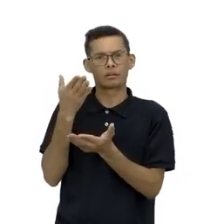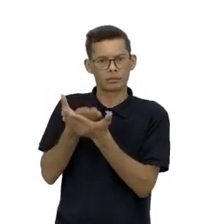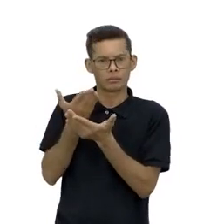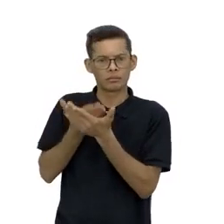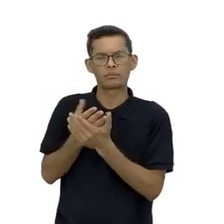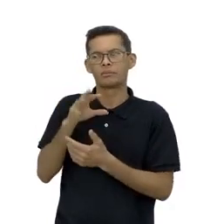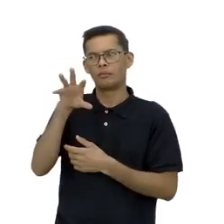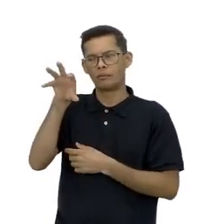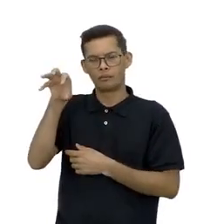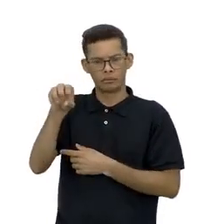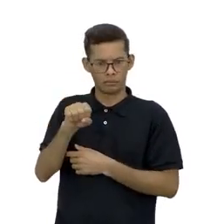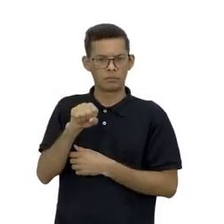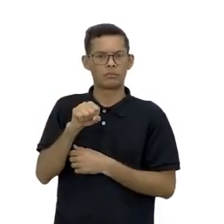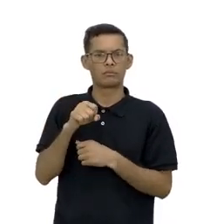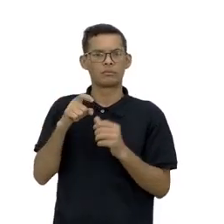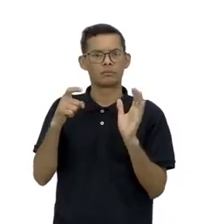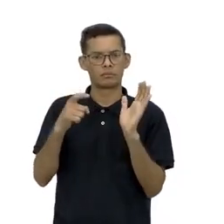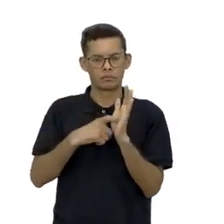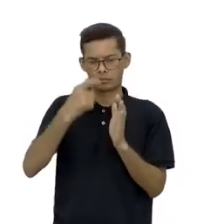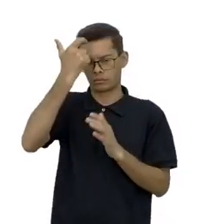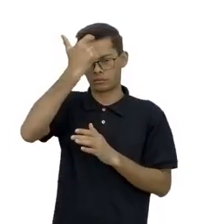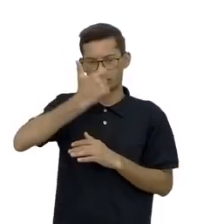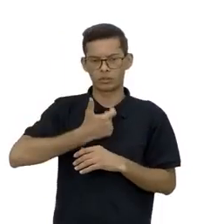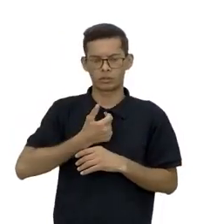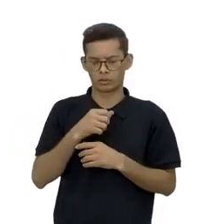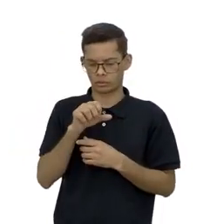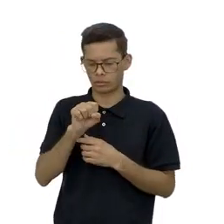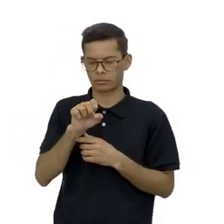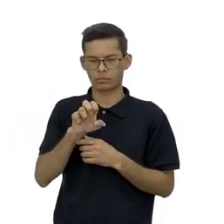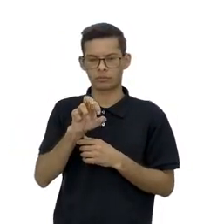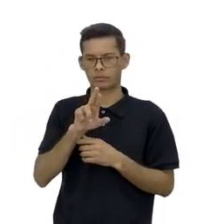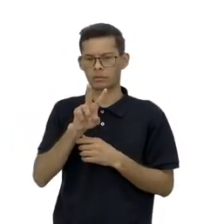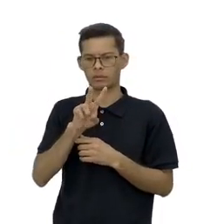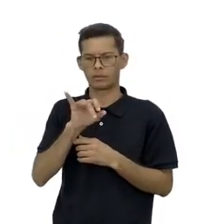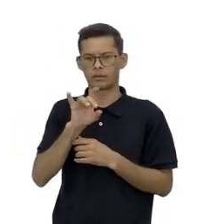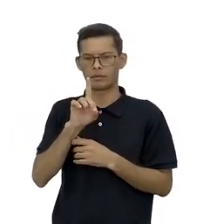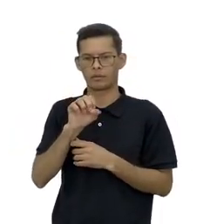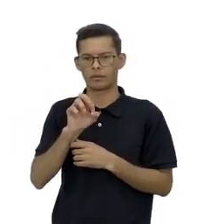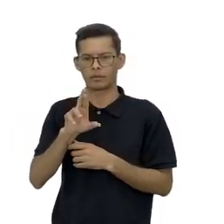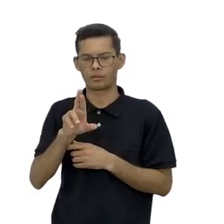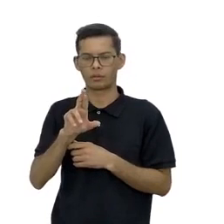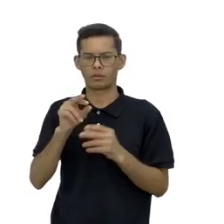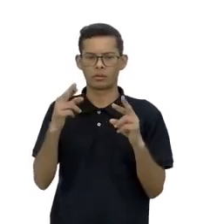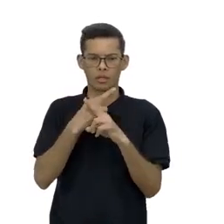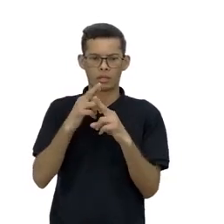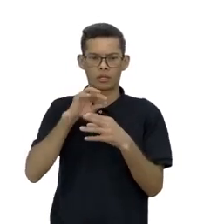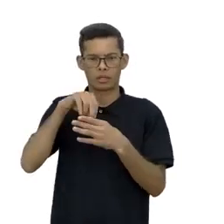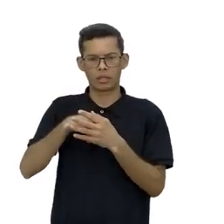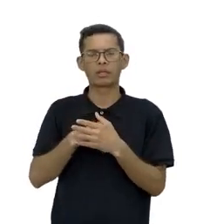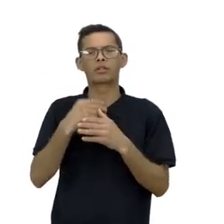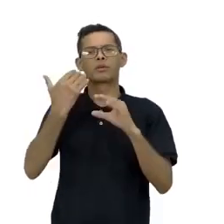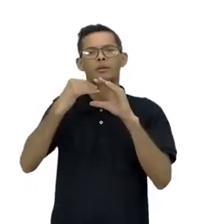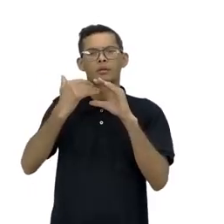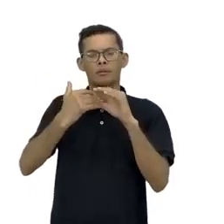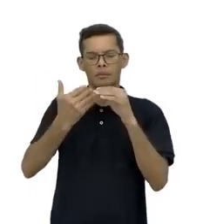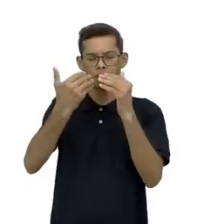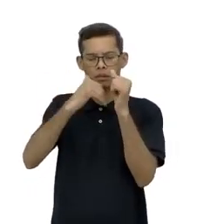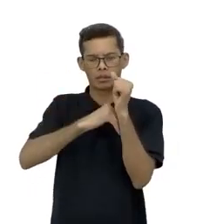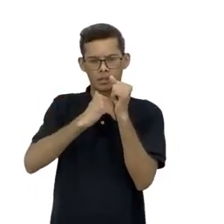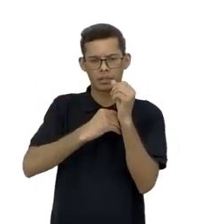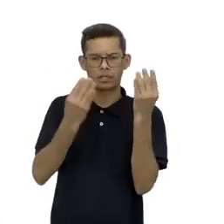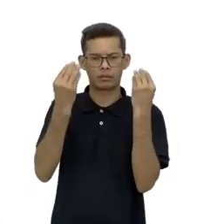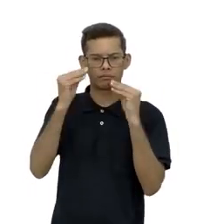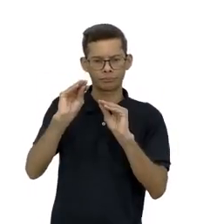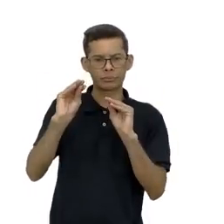Vocês devem selecionar a opção sou servidor da rede, fazer o login usando o seu usuário e senha,